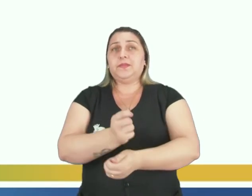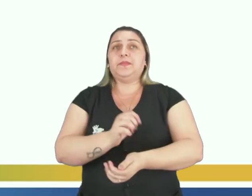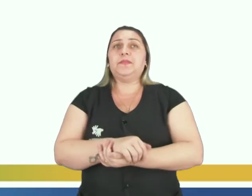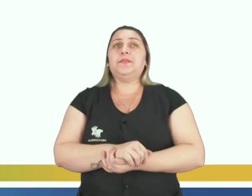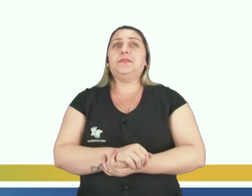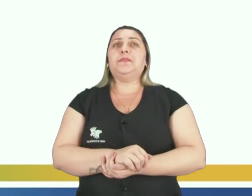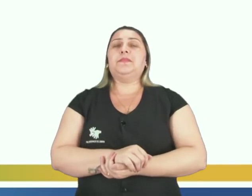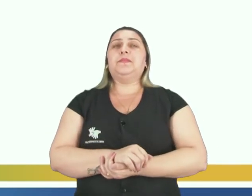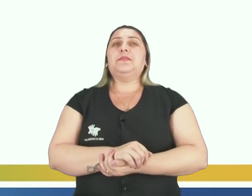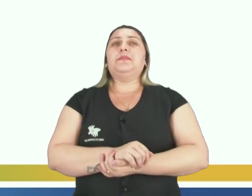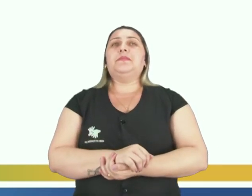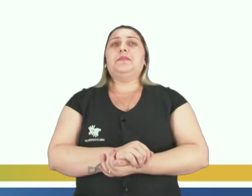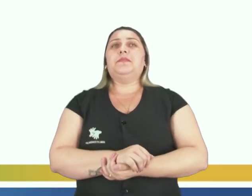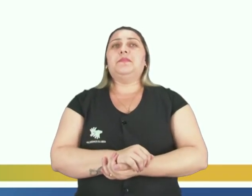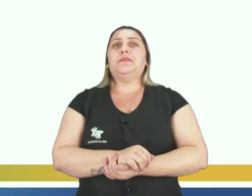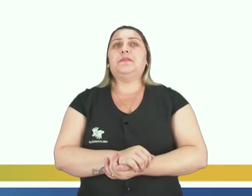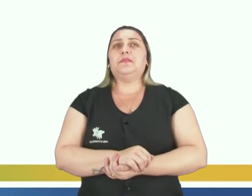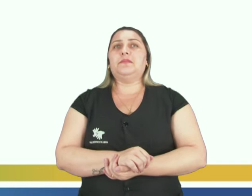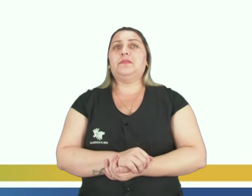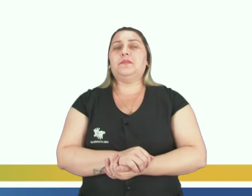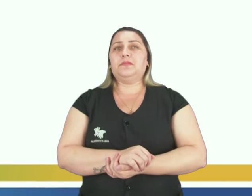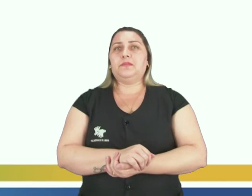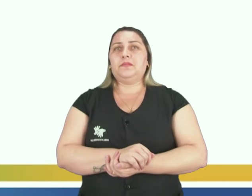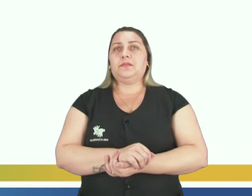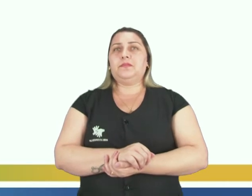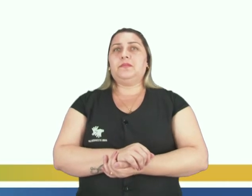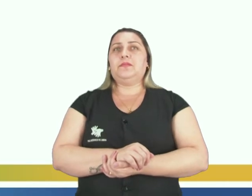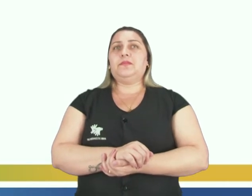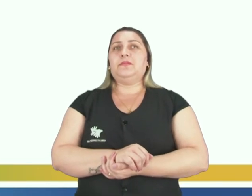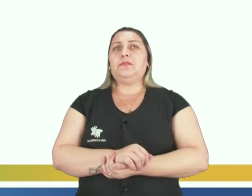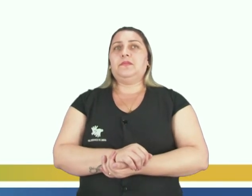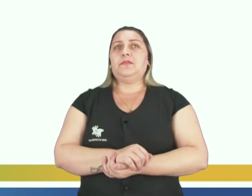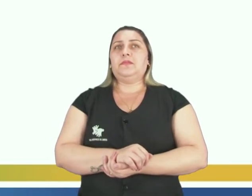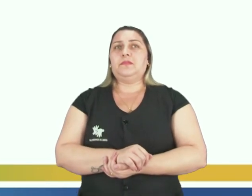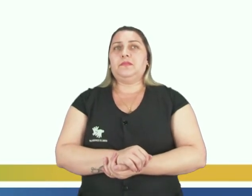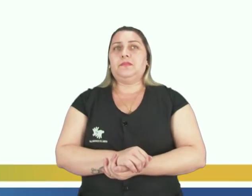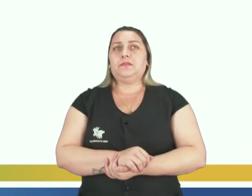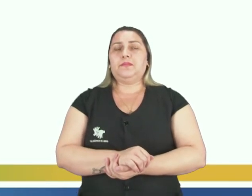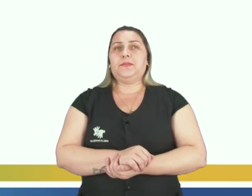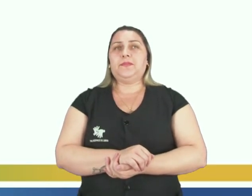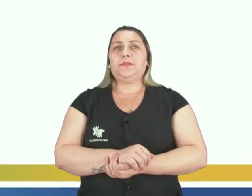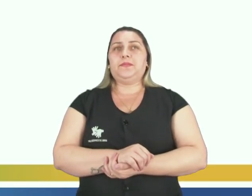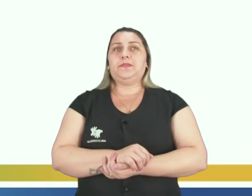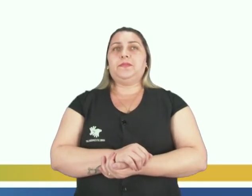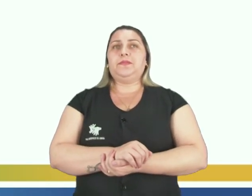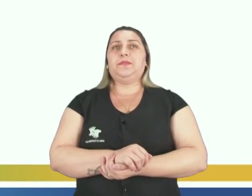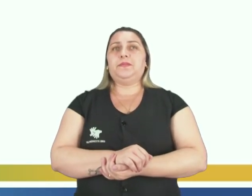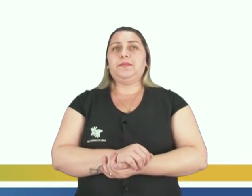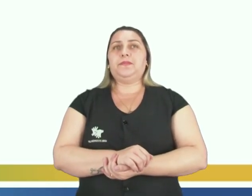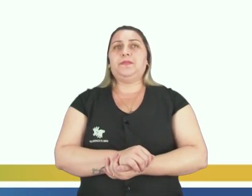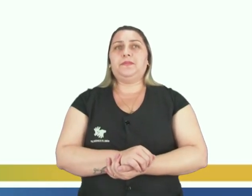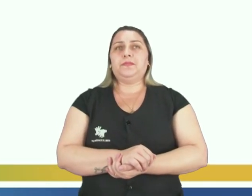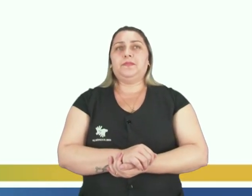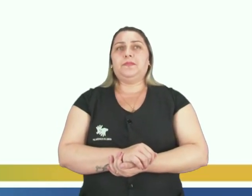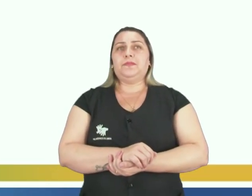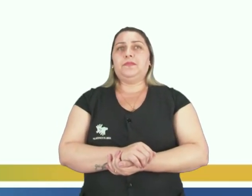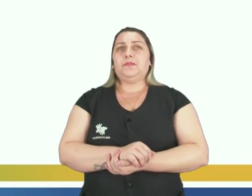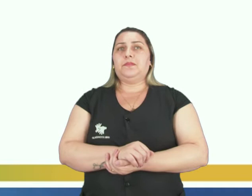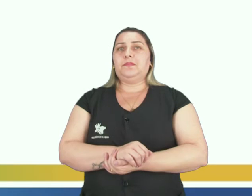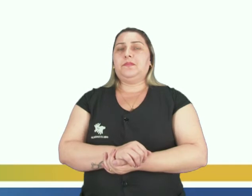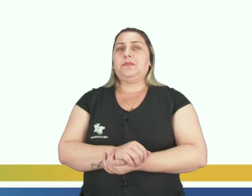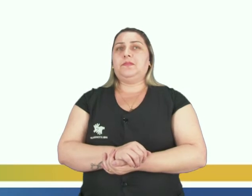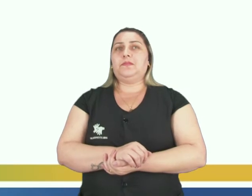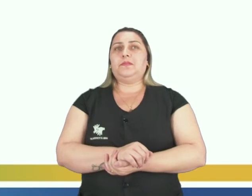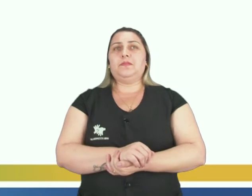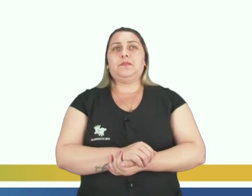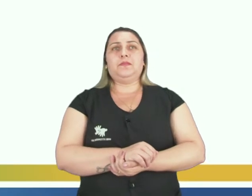panela, ¿sí? Que podemos chamar a língua espanhola caso, ¿sí? Yo digo caso con sonido de S, ahí aplicando el cesseo con